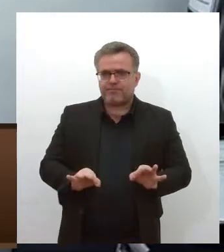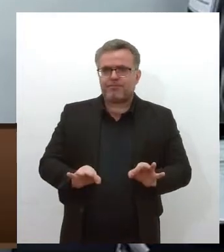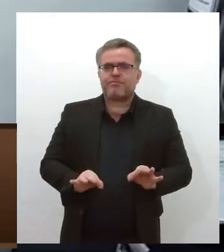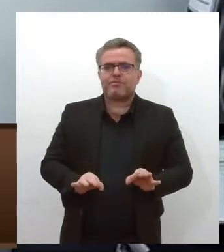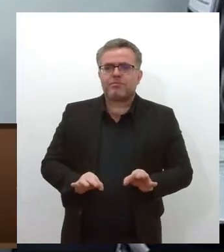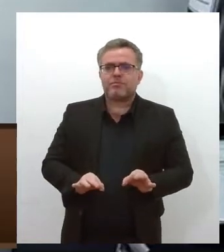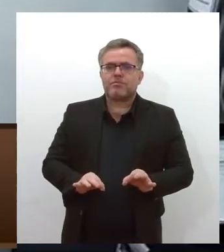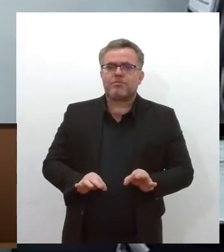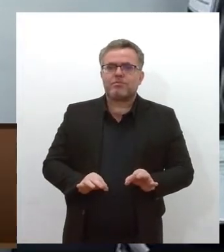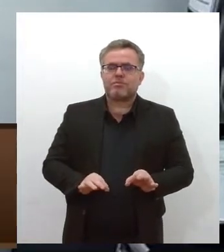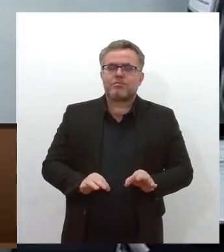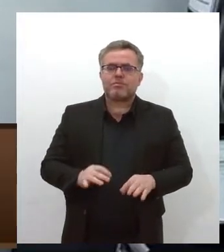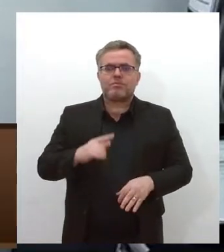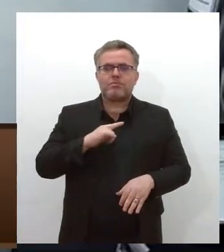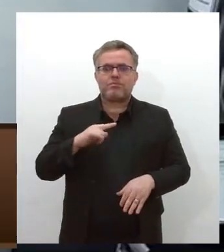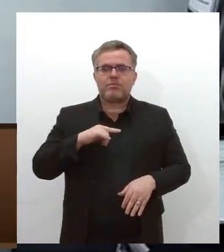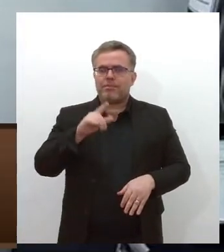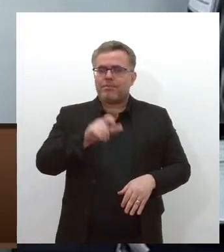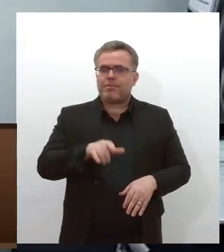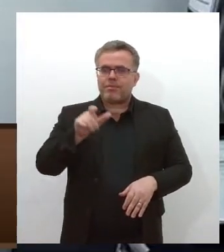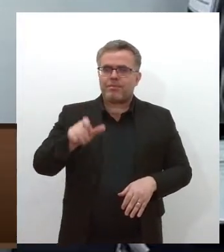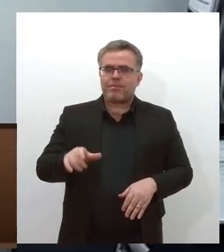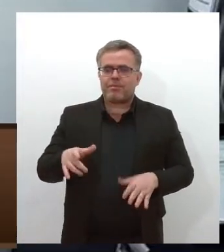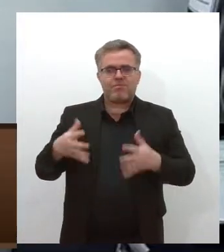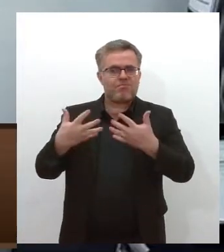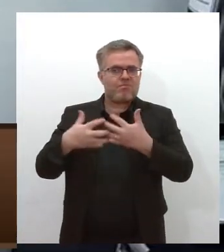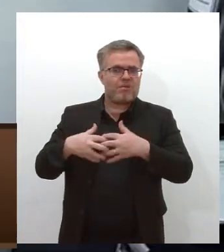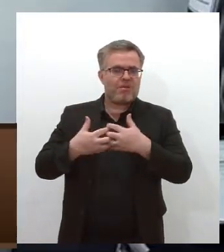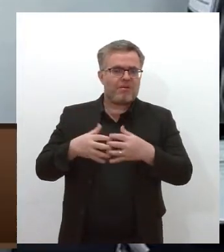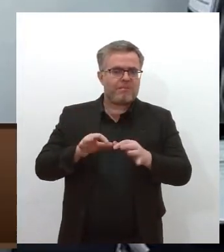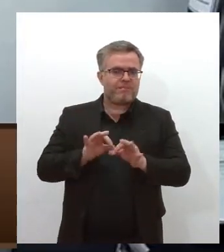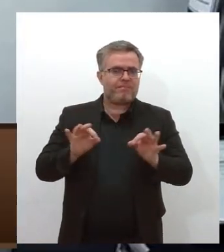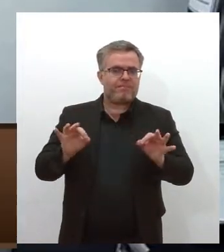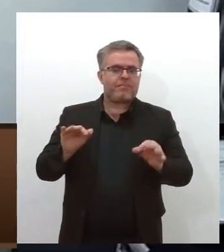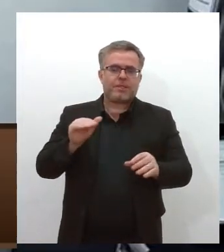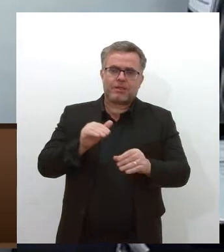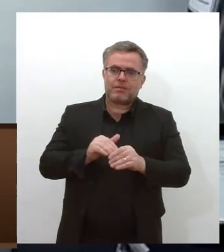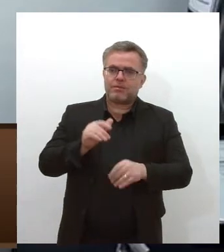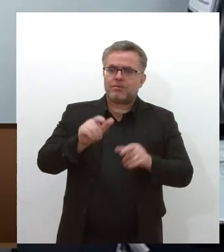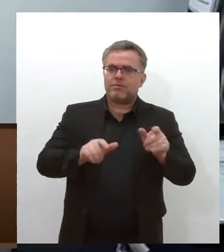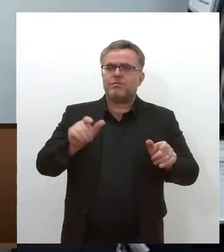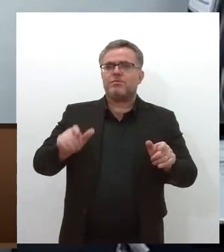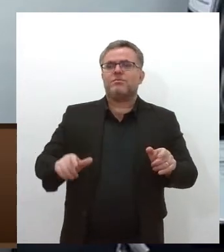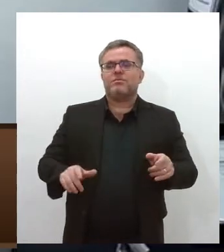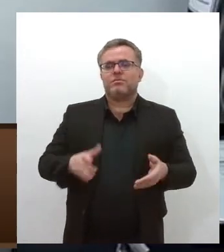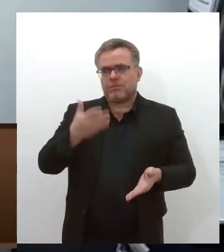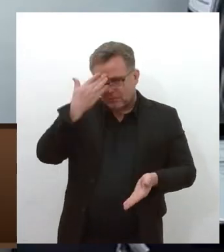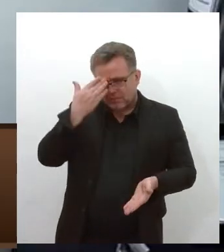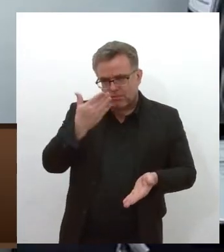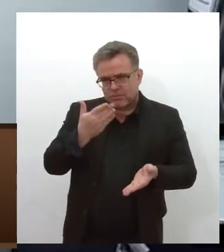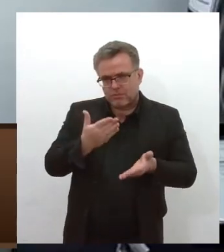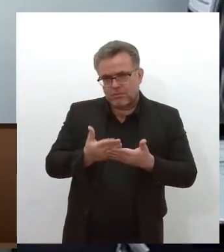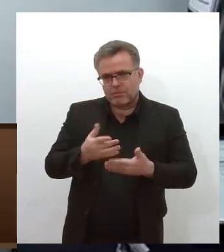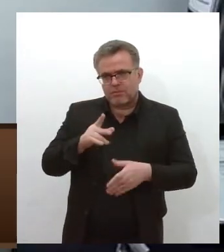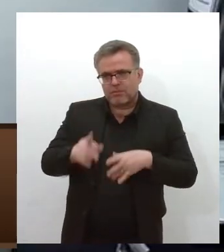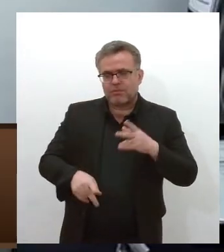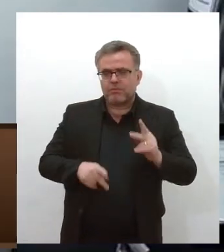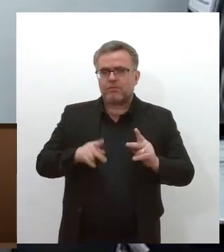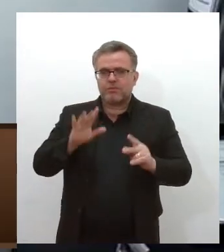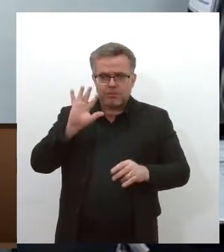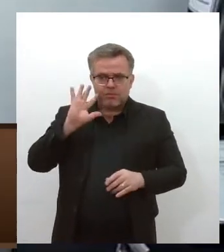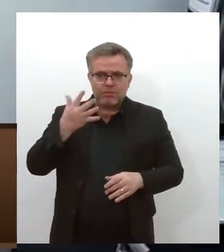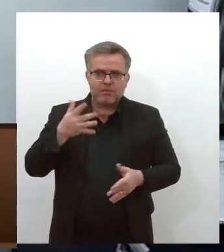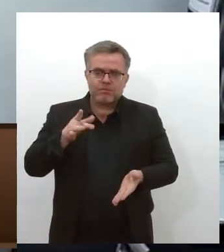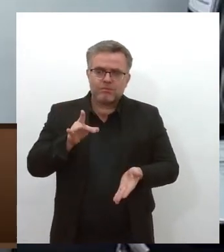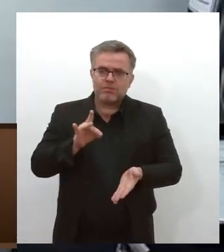a sua racionalidade para votar e acredito sim que ele esteja preparado para tomar as decisões para o país.